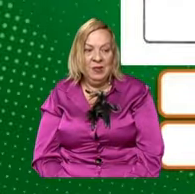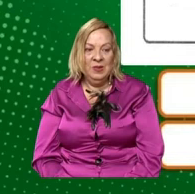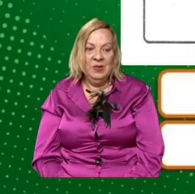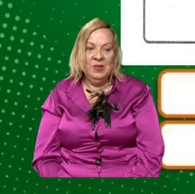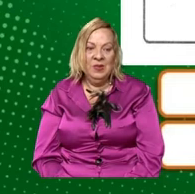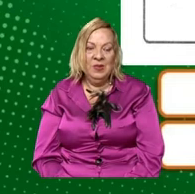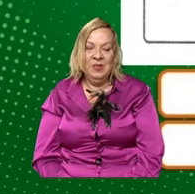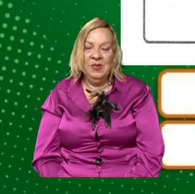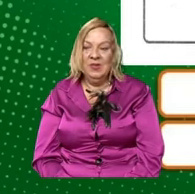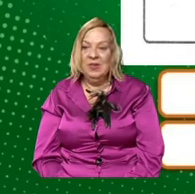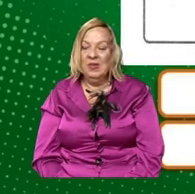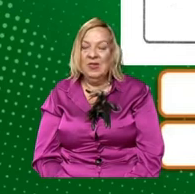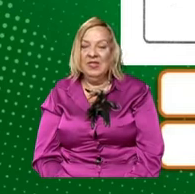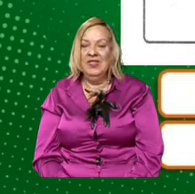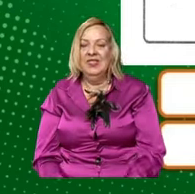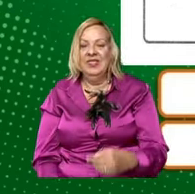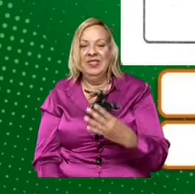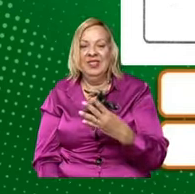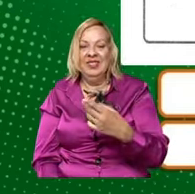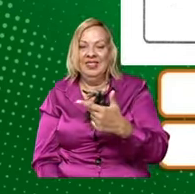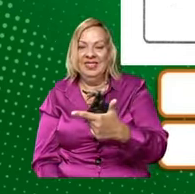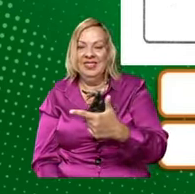Olha aí na tela, é o título de número